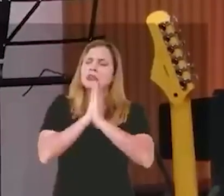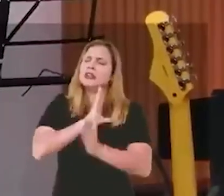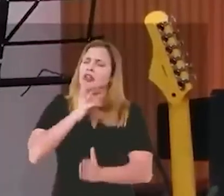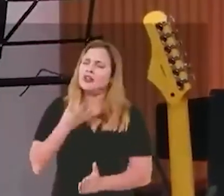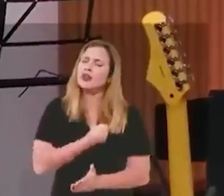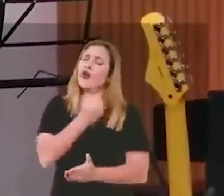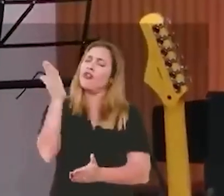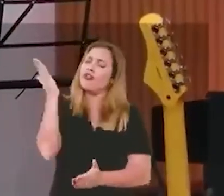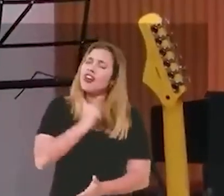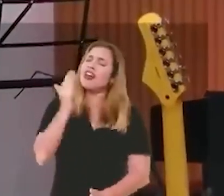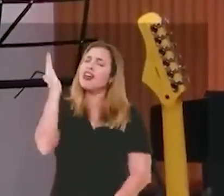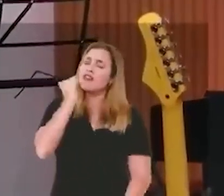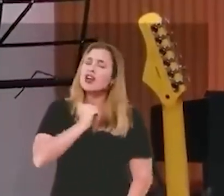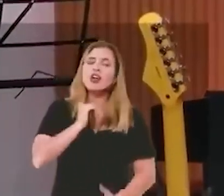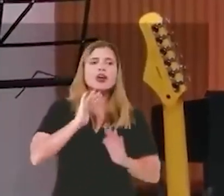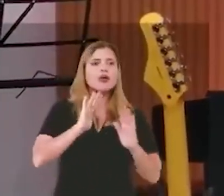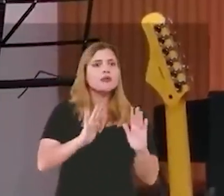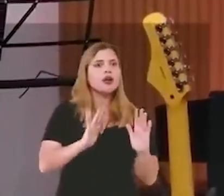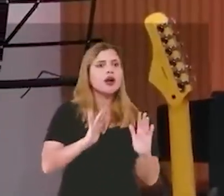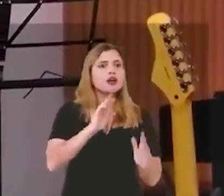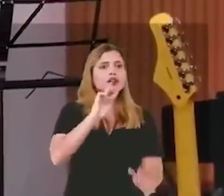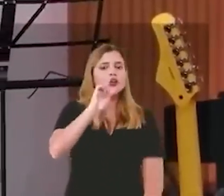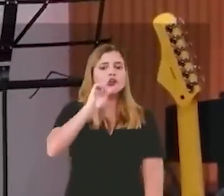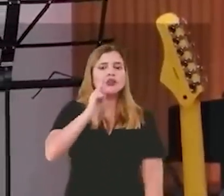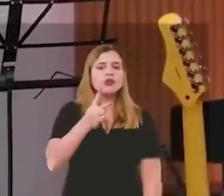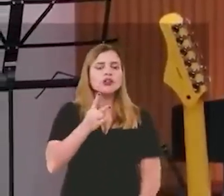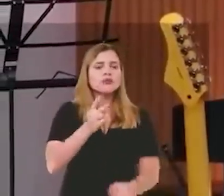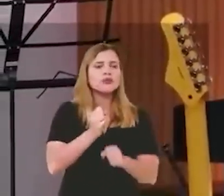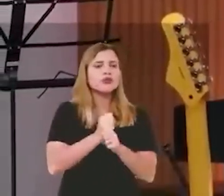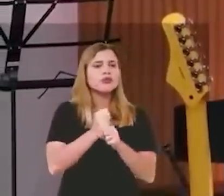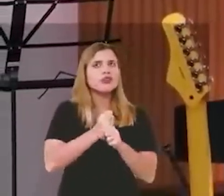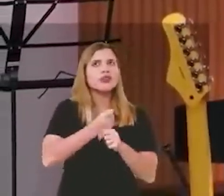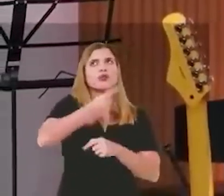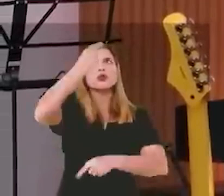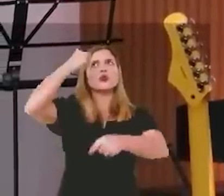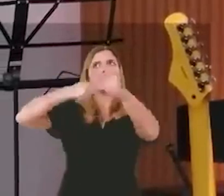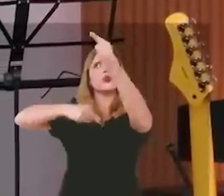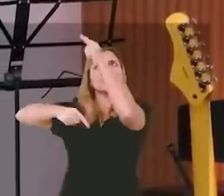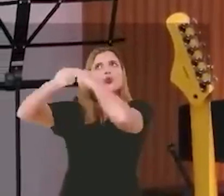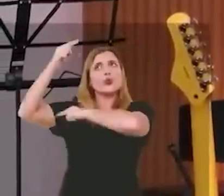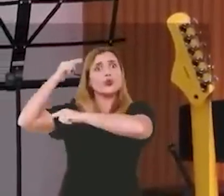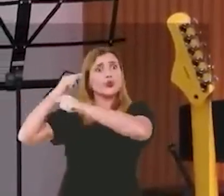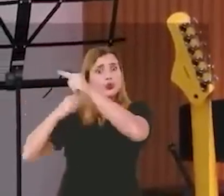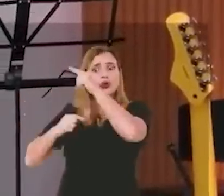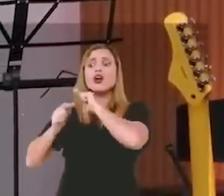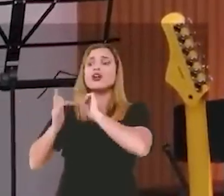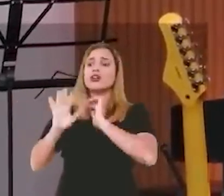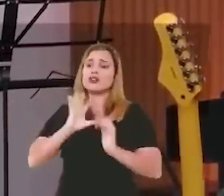porque é triste você conhecer a verdade e rejeitar a